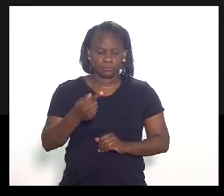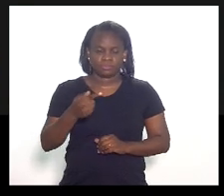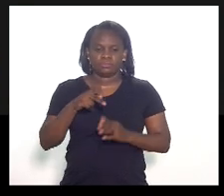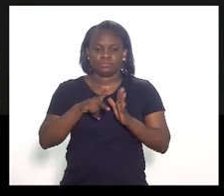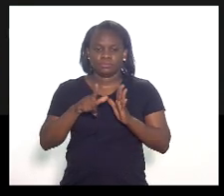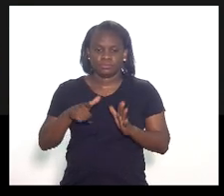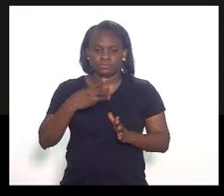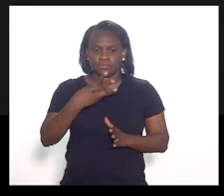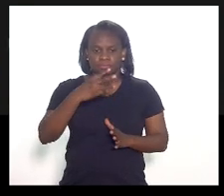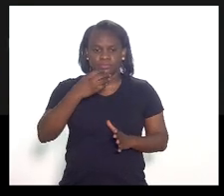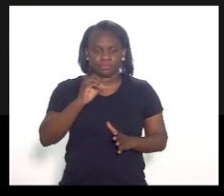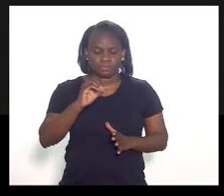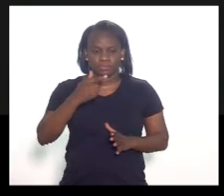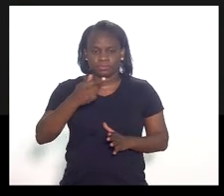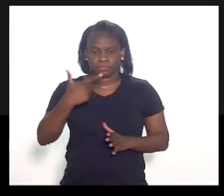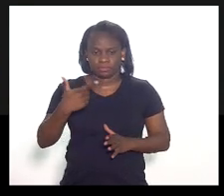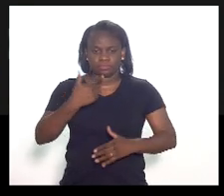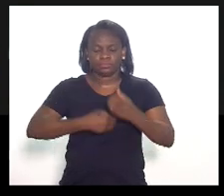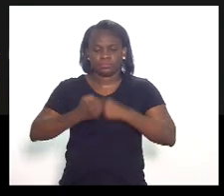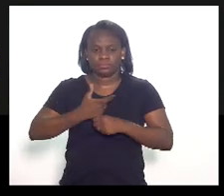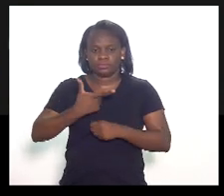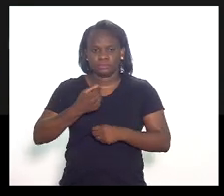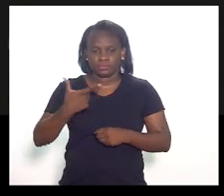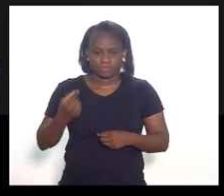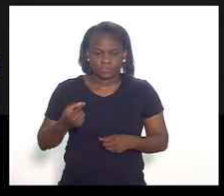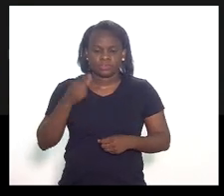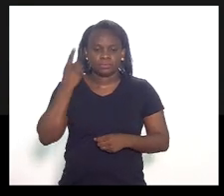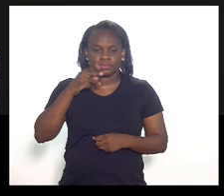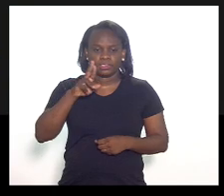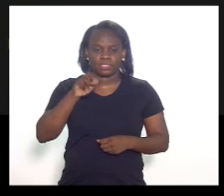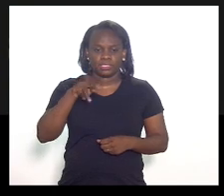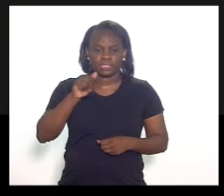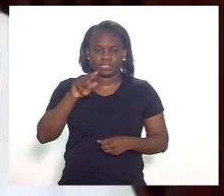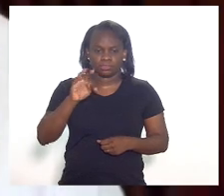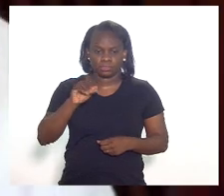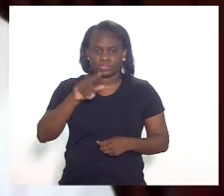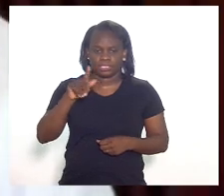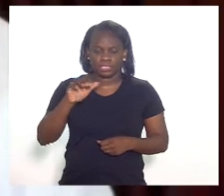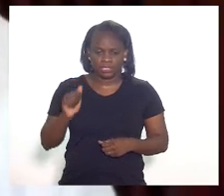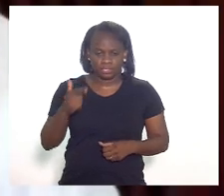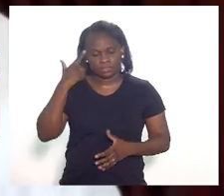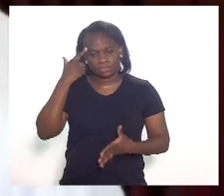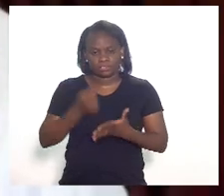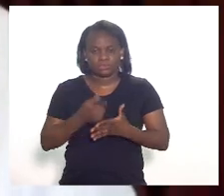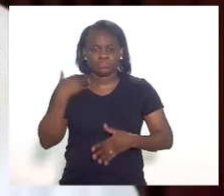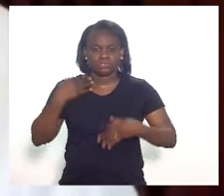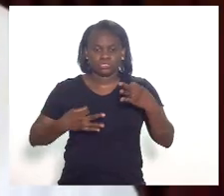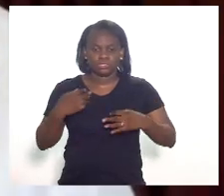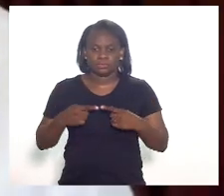projeto de lei 3072-2020, autoria do deputado Renato Zaca, parecer pela juridicidade.